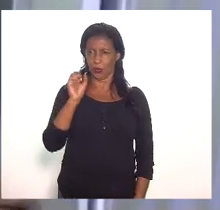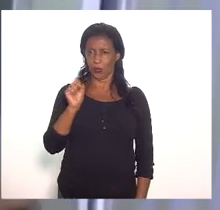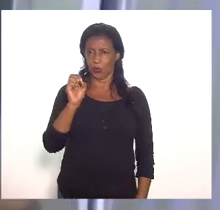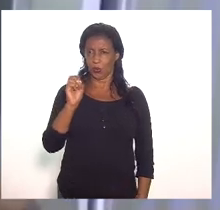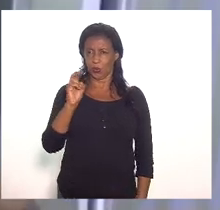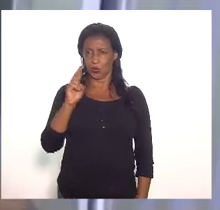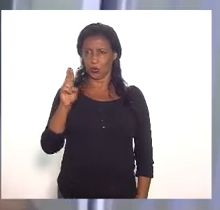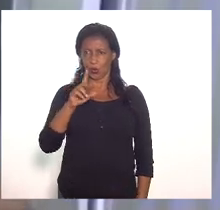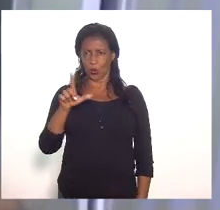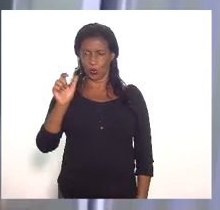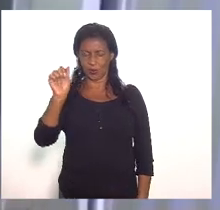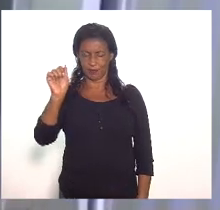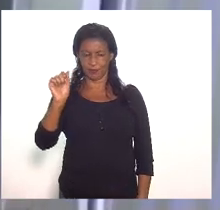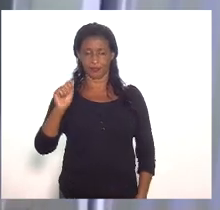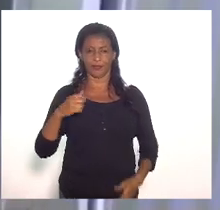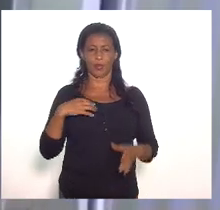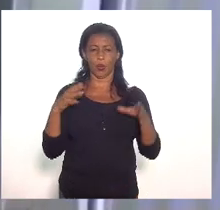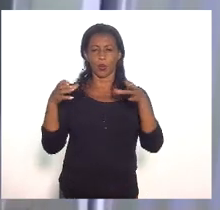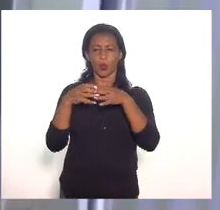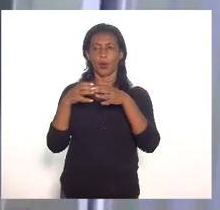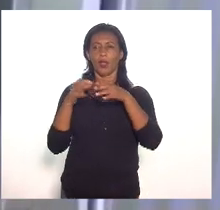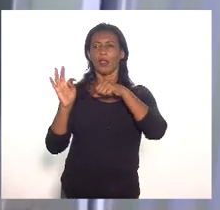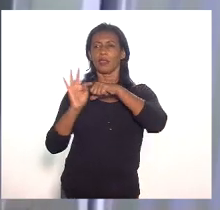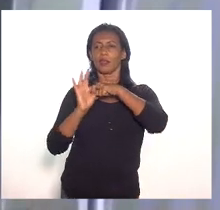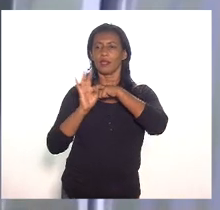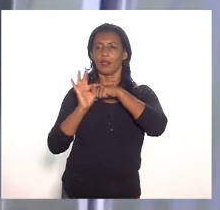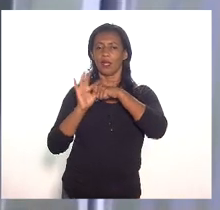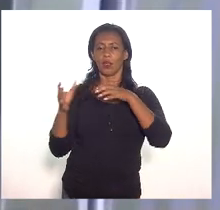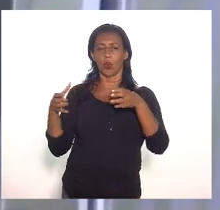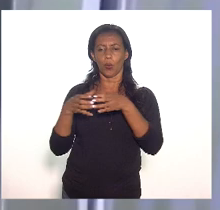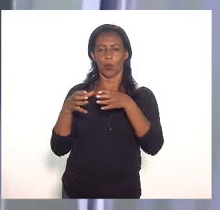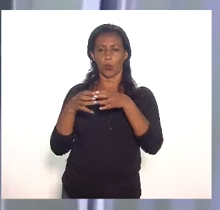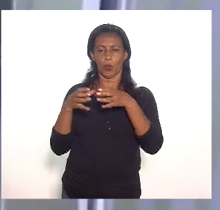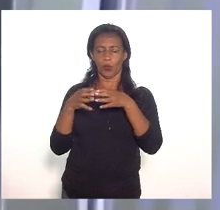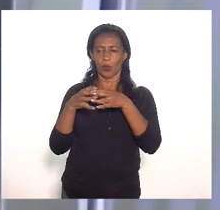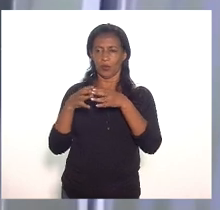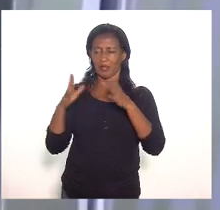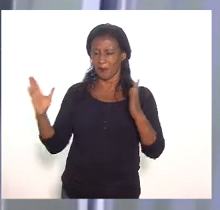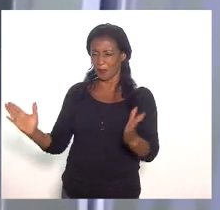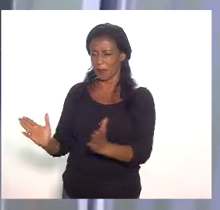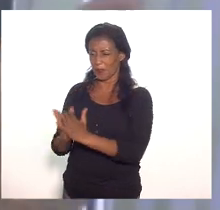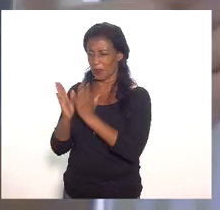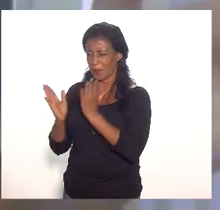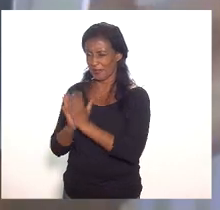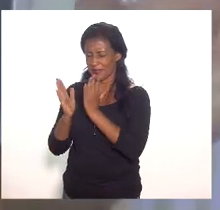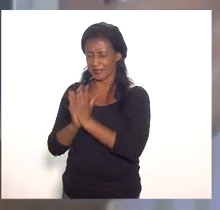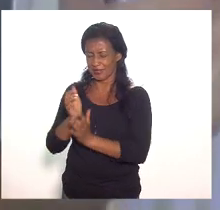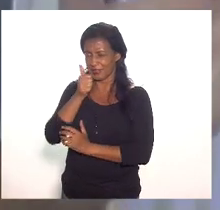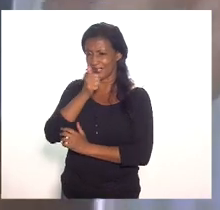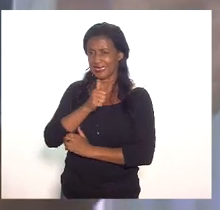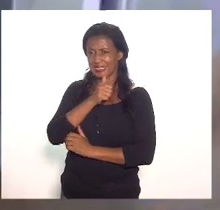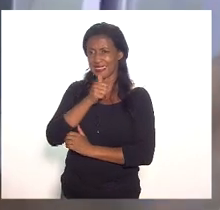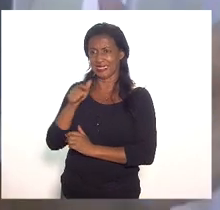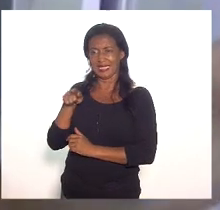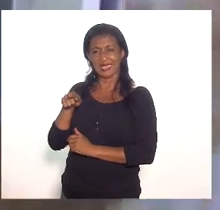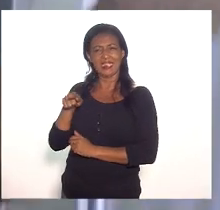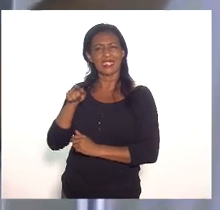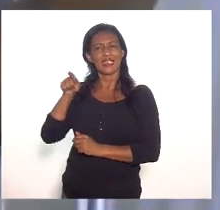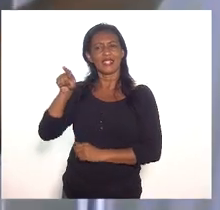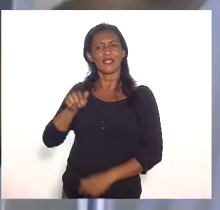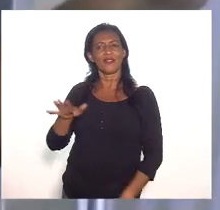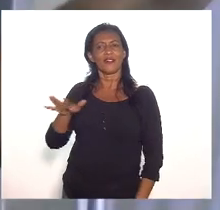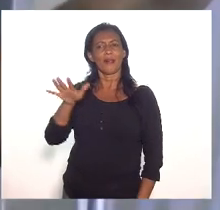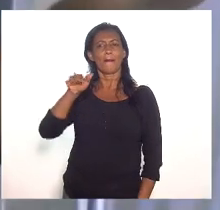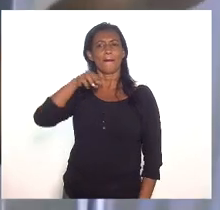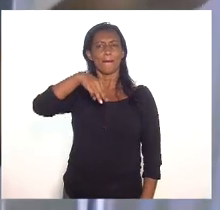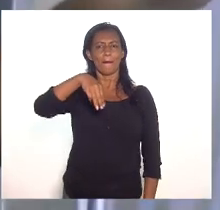uma visita técnica da Comissão Especial de Enfrentamento à Extrema Pobreza e à Miséria. Ontem foi na Maré, e na